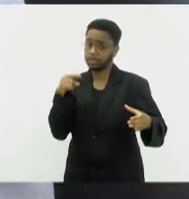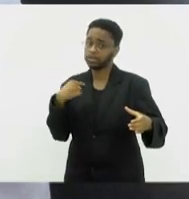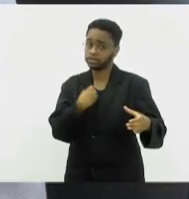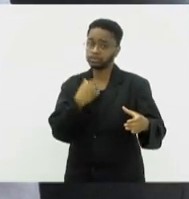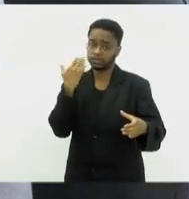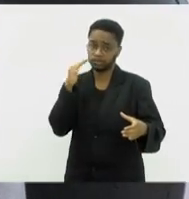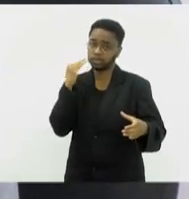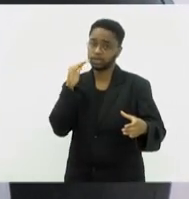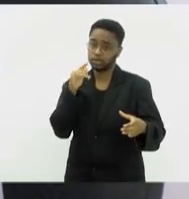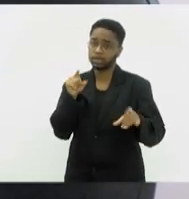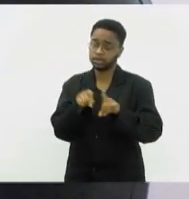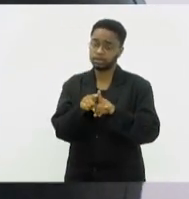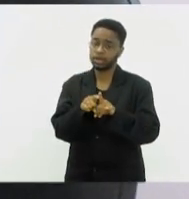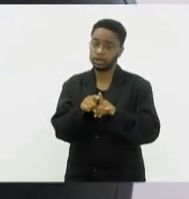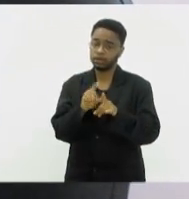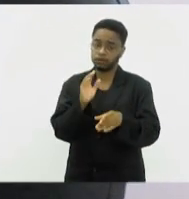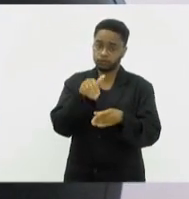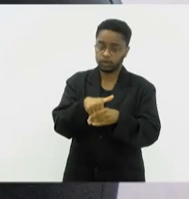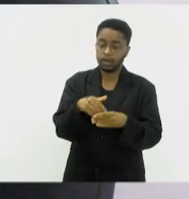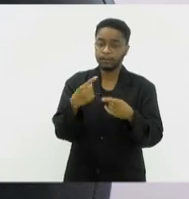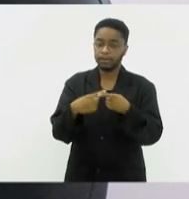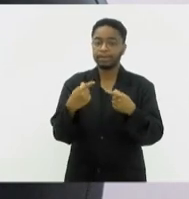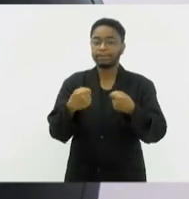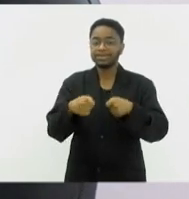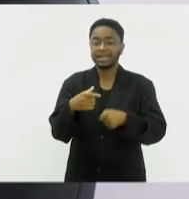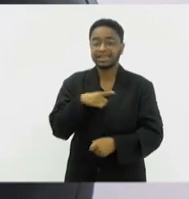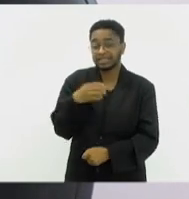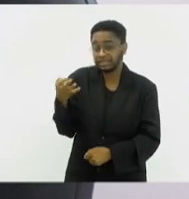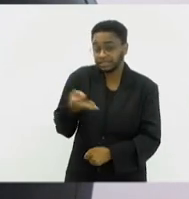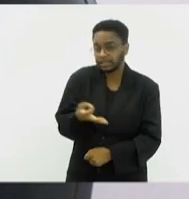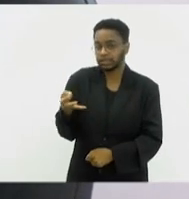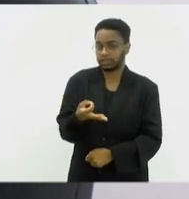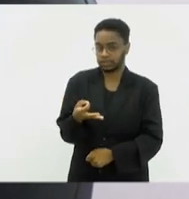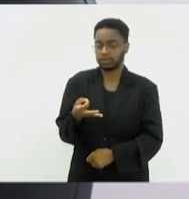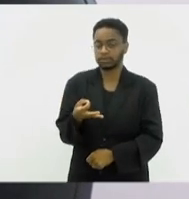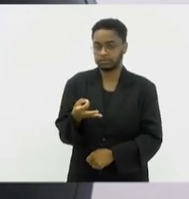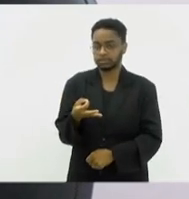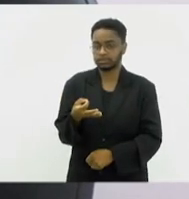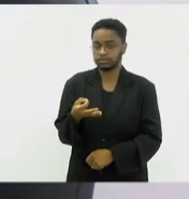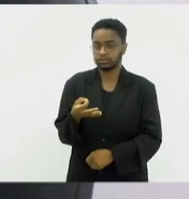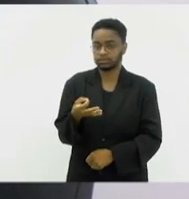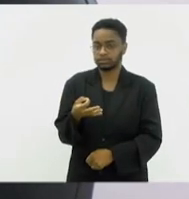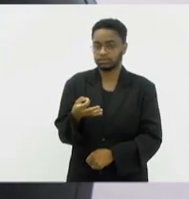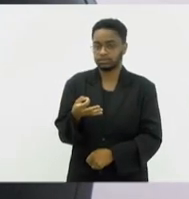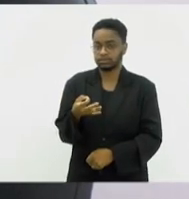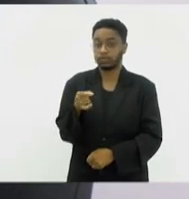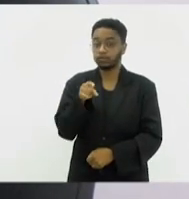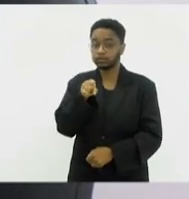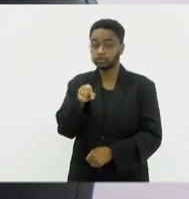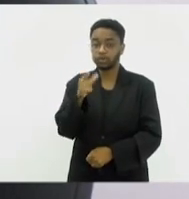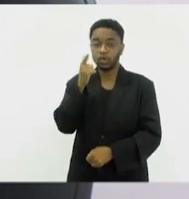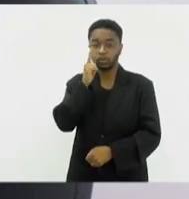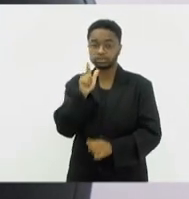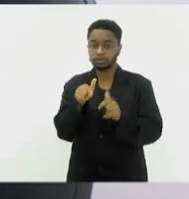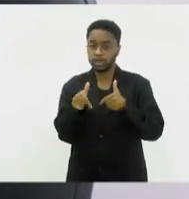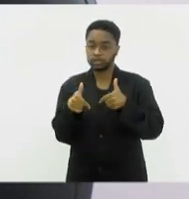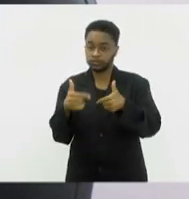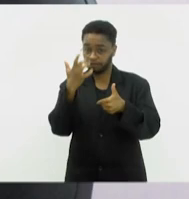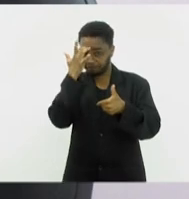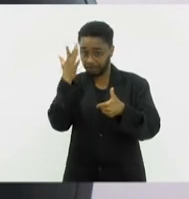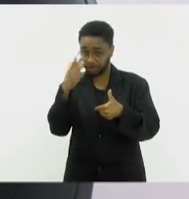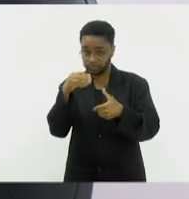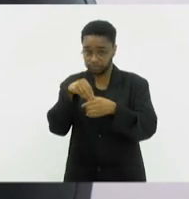processo aconteça. Não é? A gente tem que ter absoluta certeza de que a tua facilidade em agir dentro do